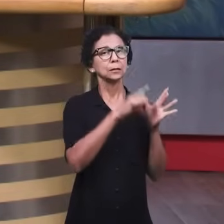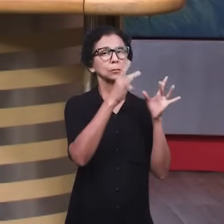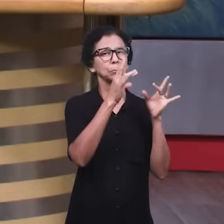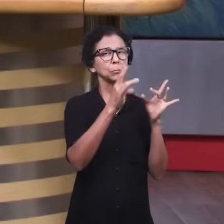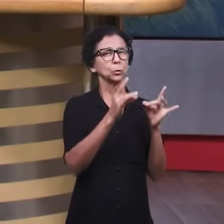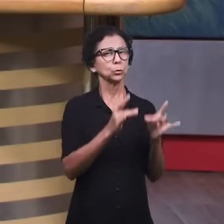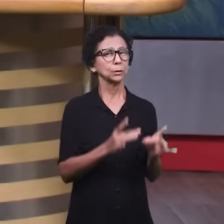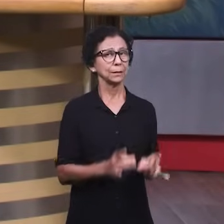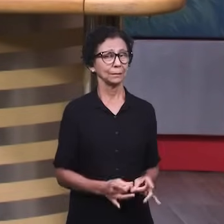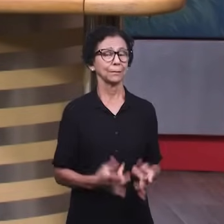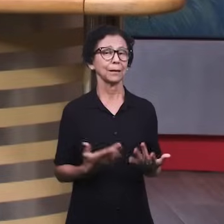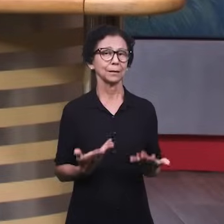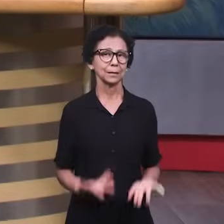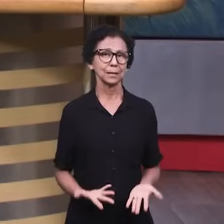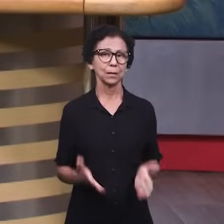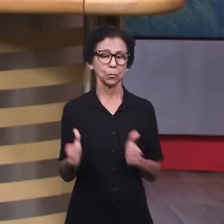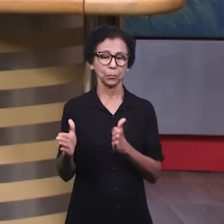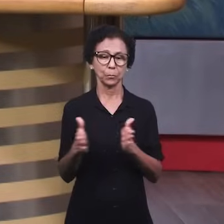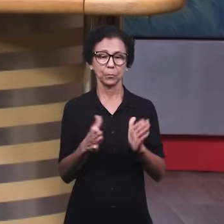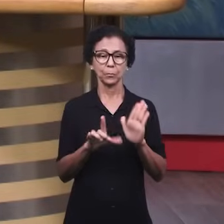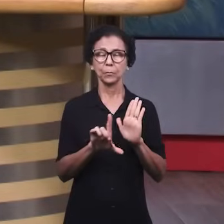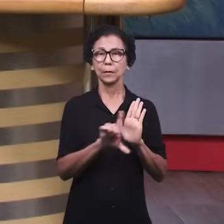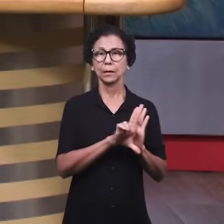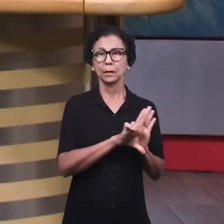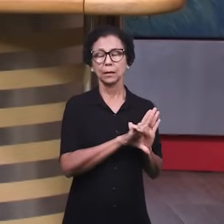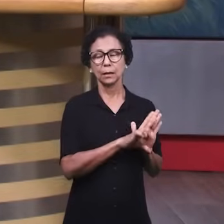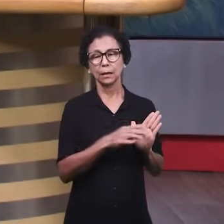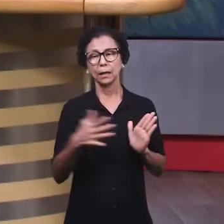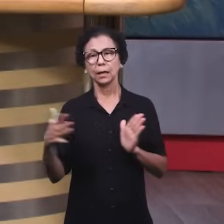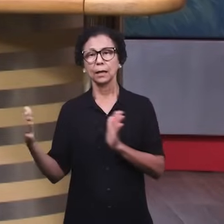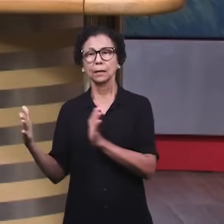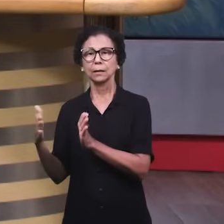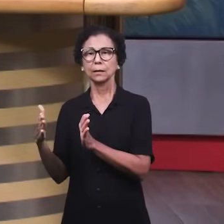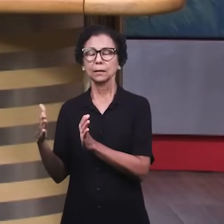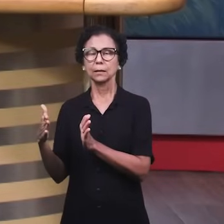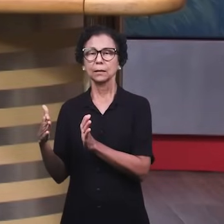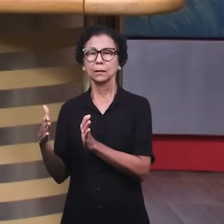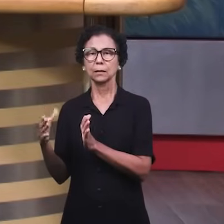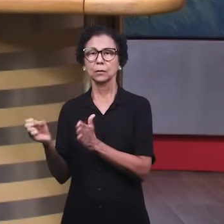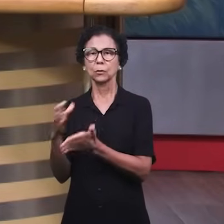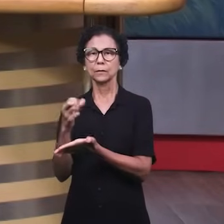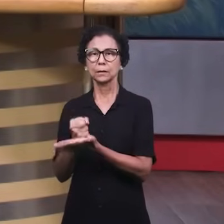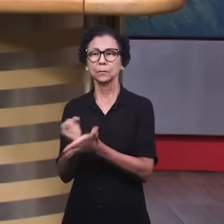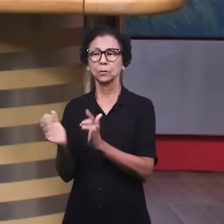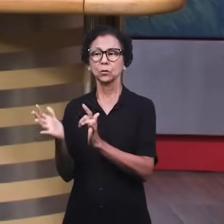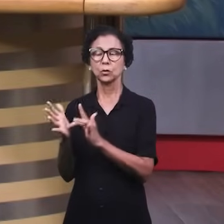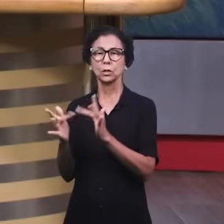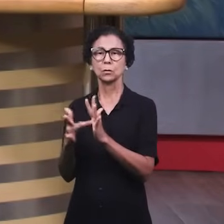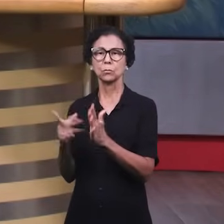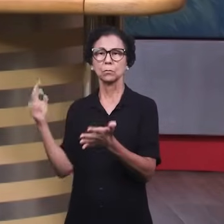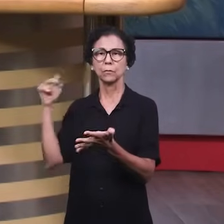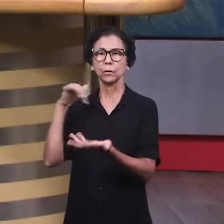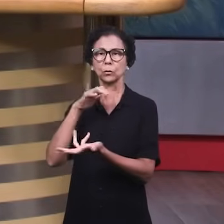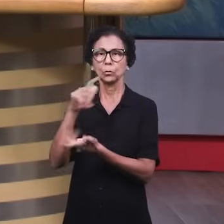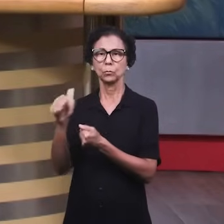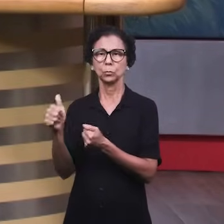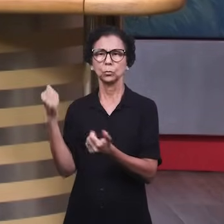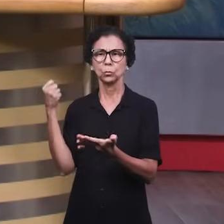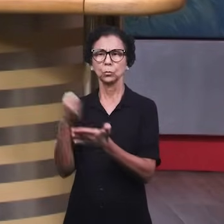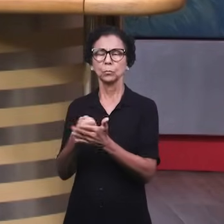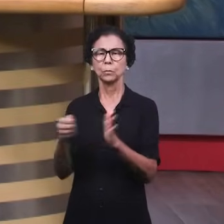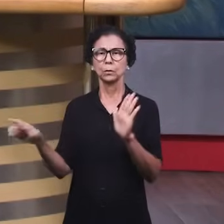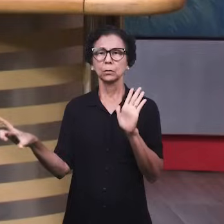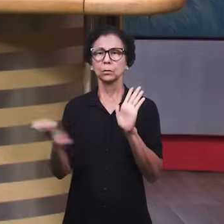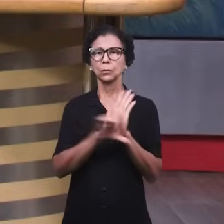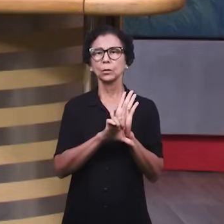o o tempo período da Lei até o Senhor Jesus o Senhor Jesus veio cumpriu toda a lei né